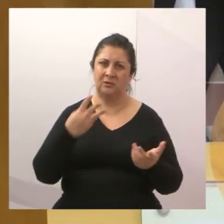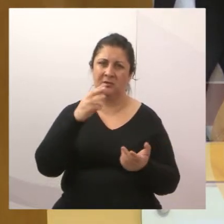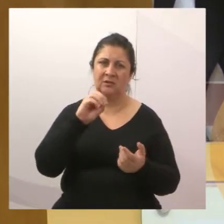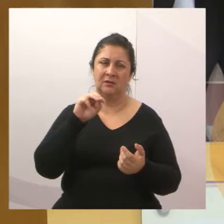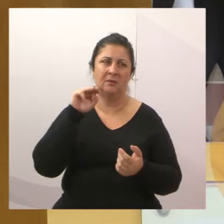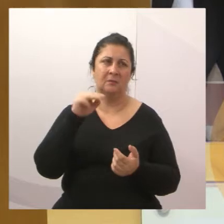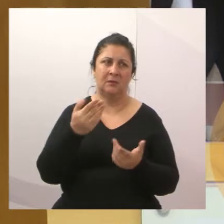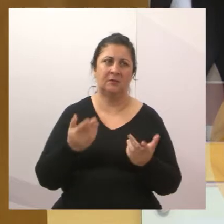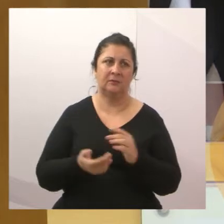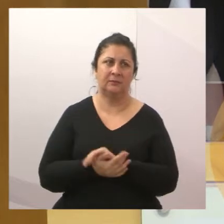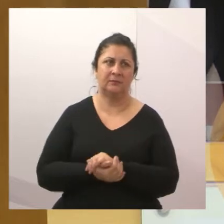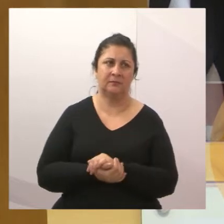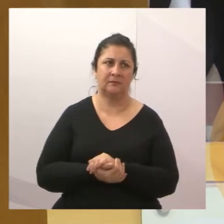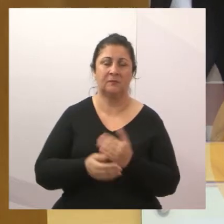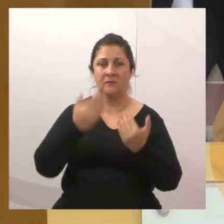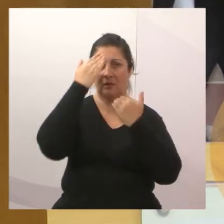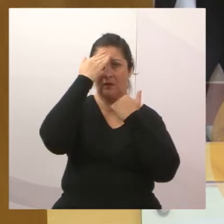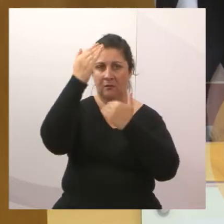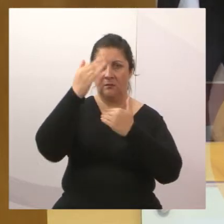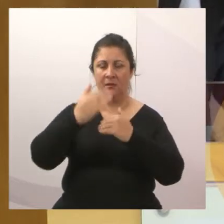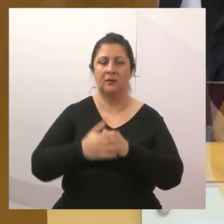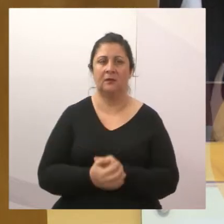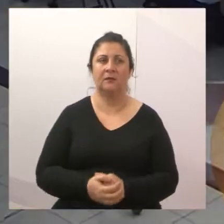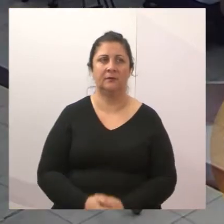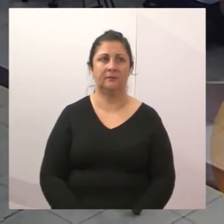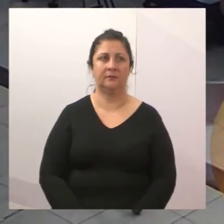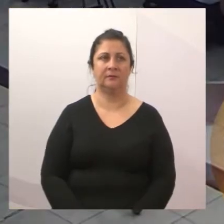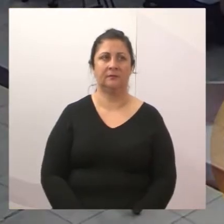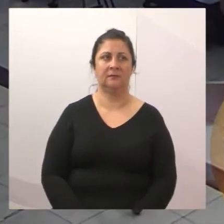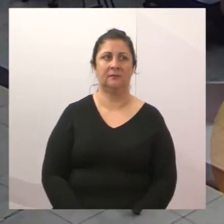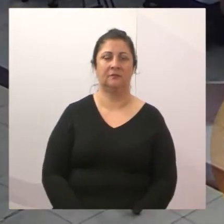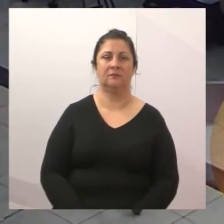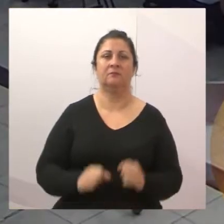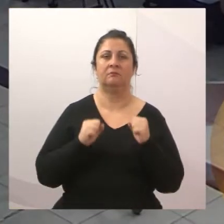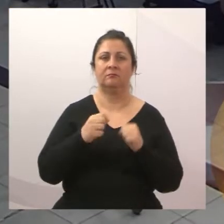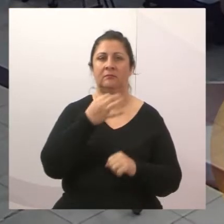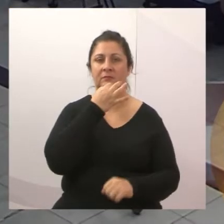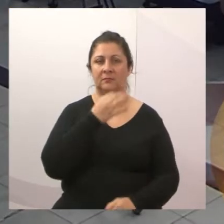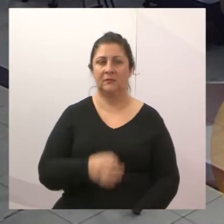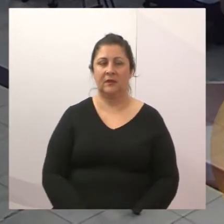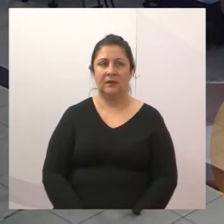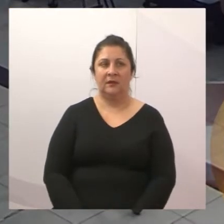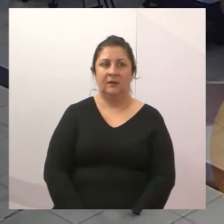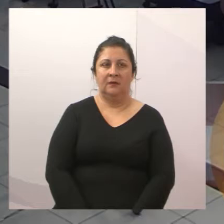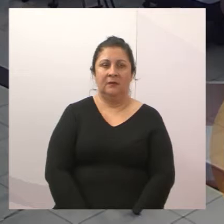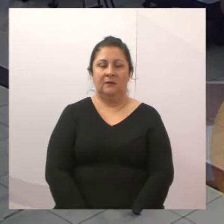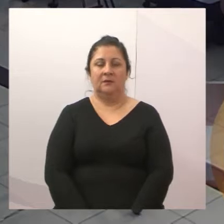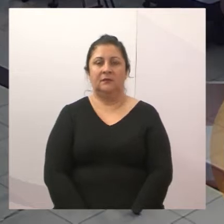área de infraestrutura urbana. Muito obrigado pela atenção de vocês. O projeto continua em discussão.